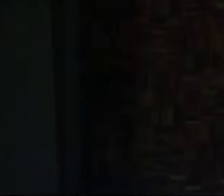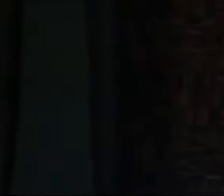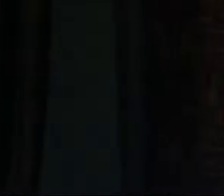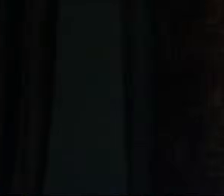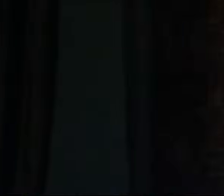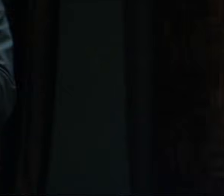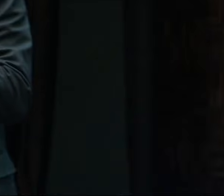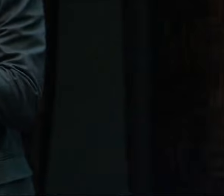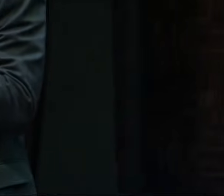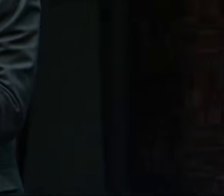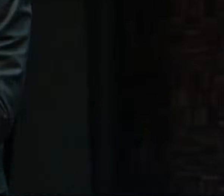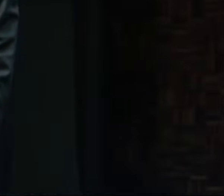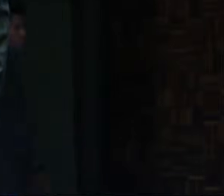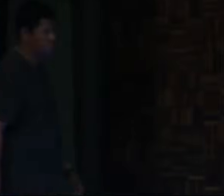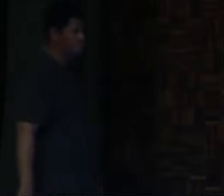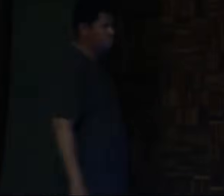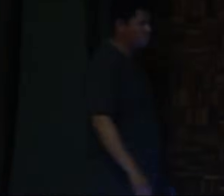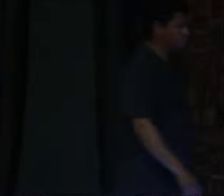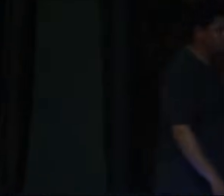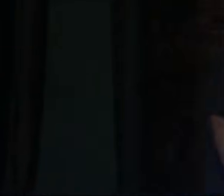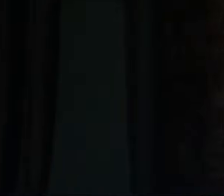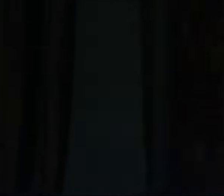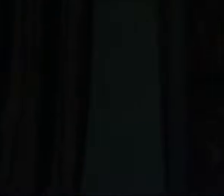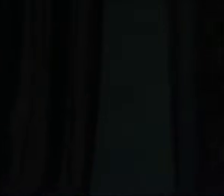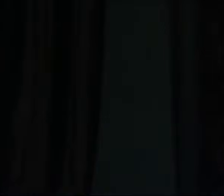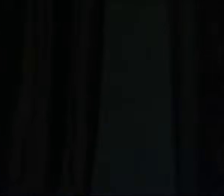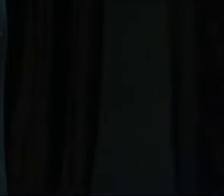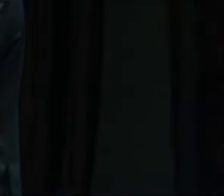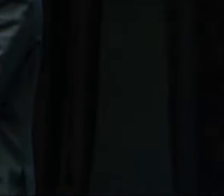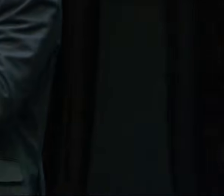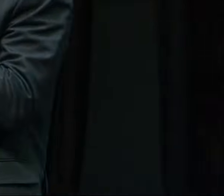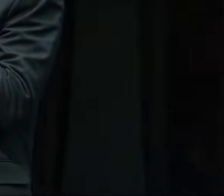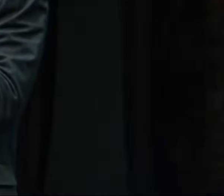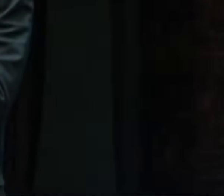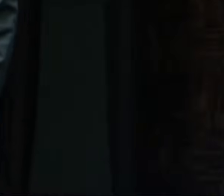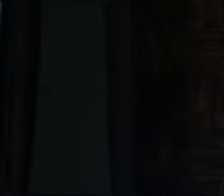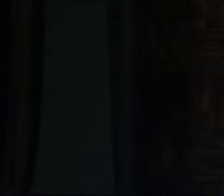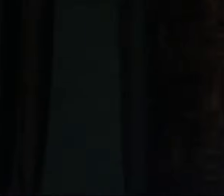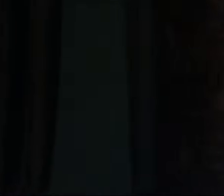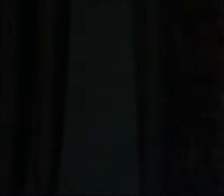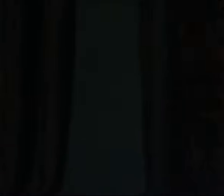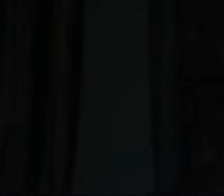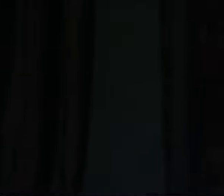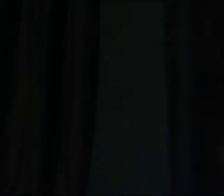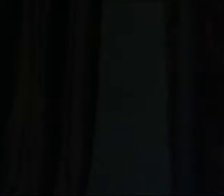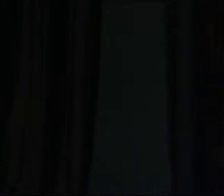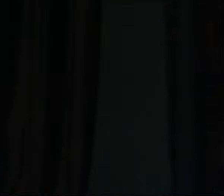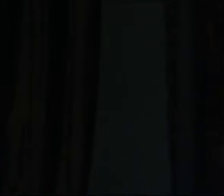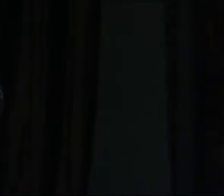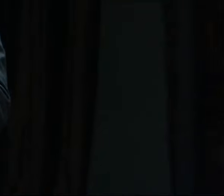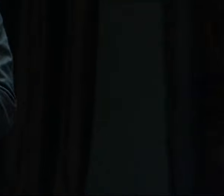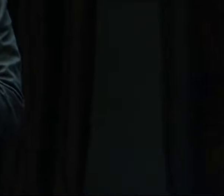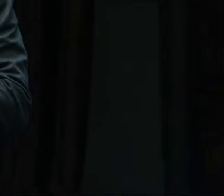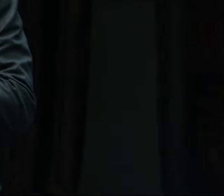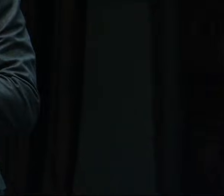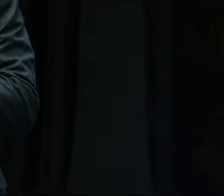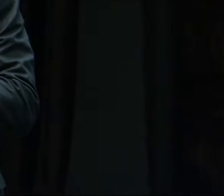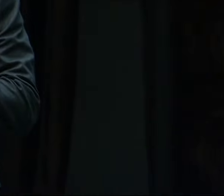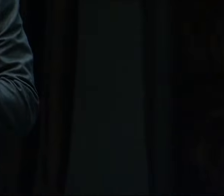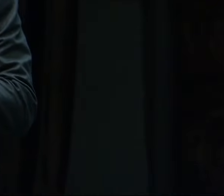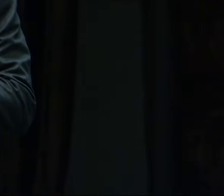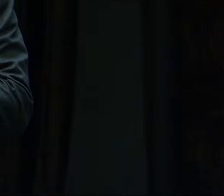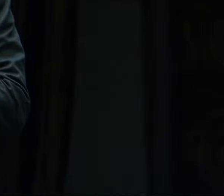vai falar em Êxodo 29, 7. Pode subir já o pessoal do louvor, eu já estou terminando.